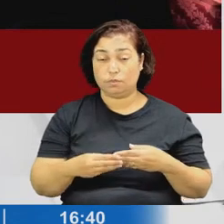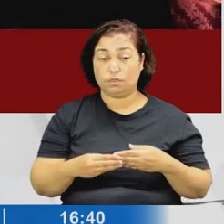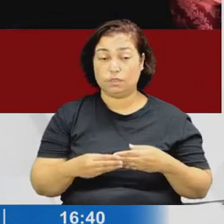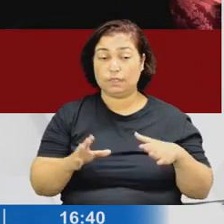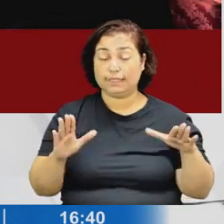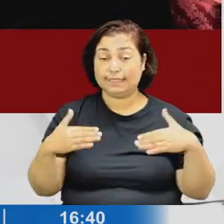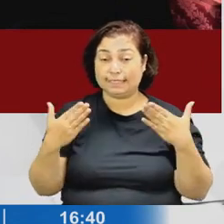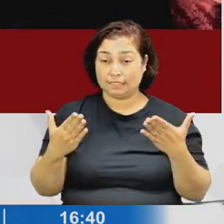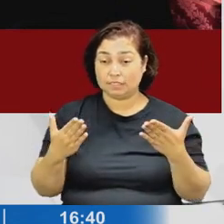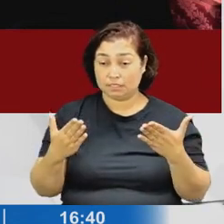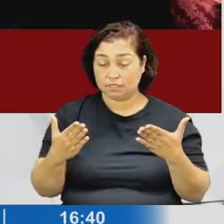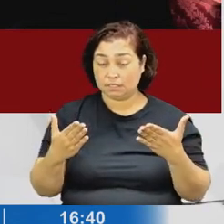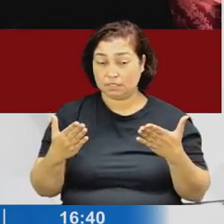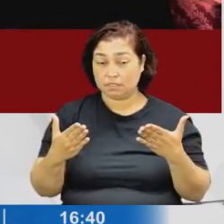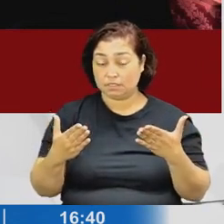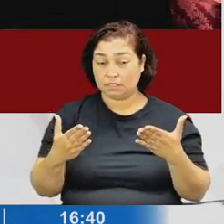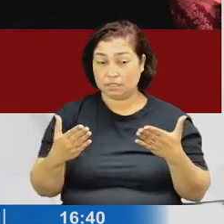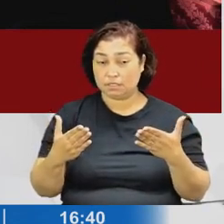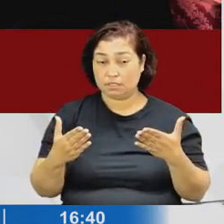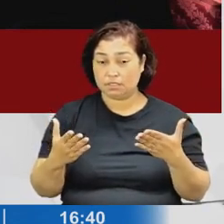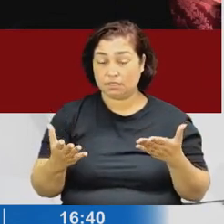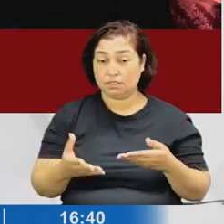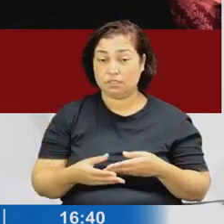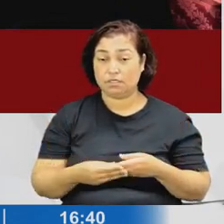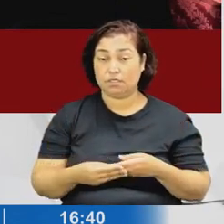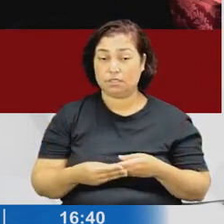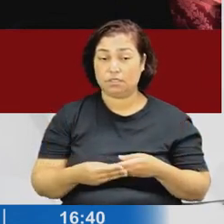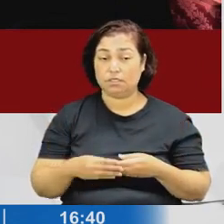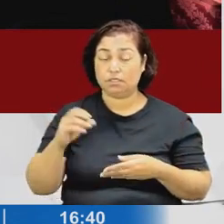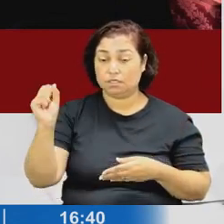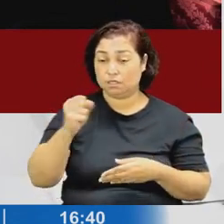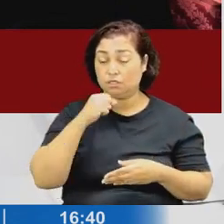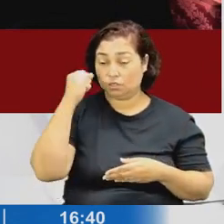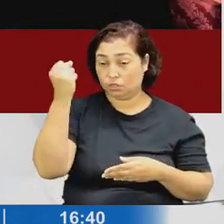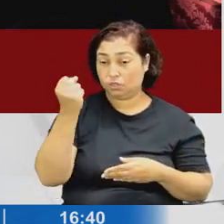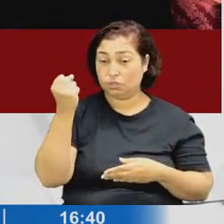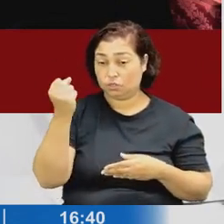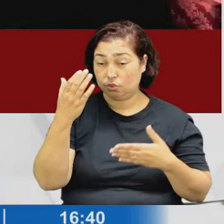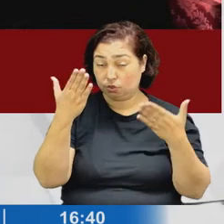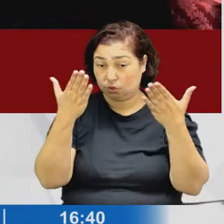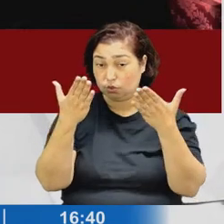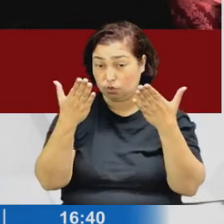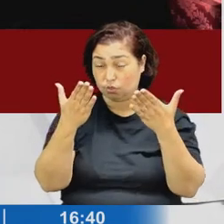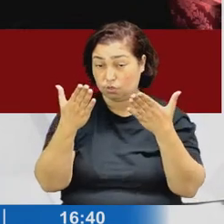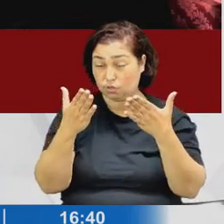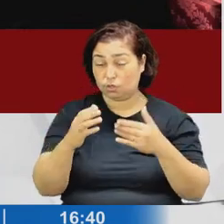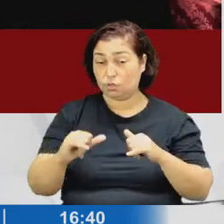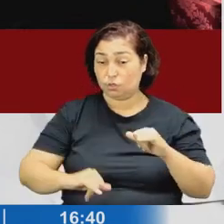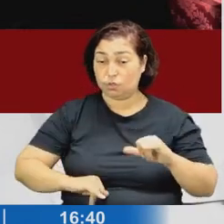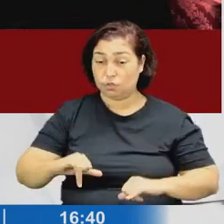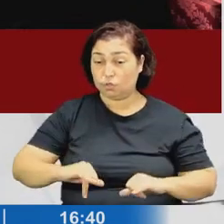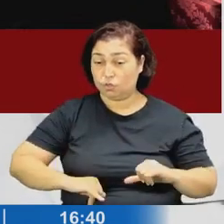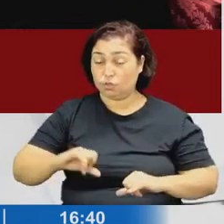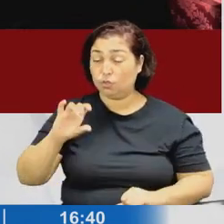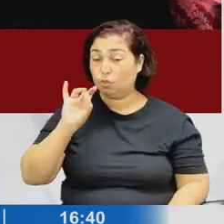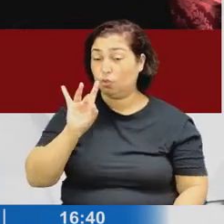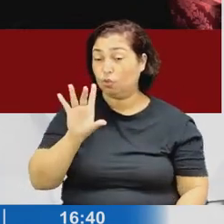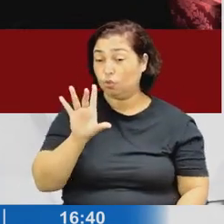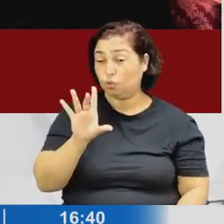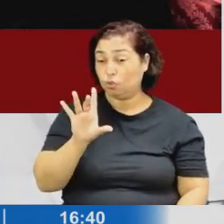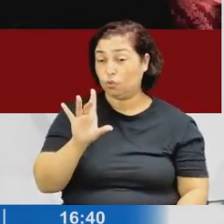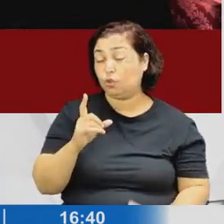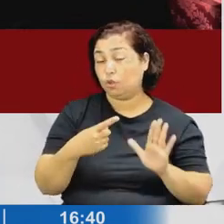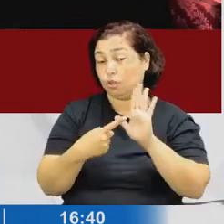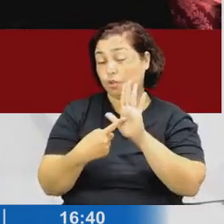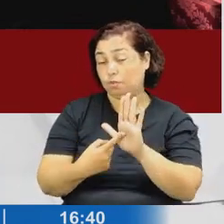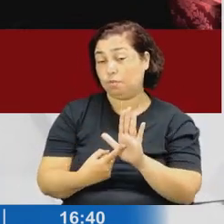Então se o nosso parlamentar Ele tem ele tem o charme herói se ele for lidar com alguma diversidade aqui é ele sofrendo sozinho na imagem